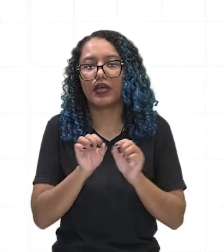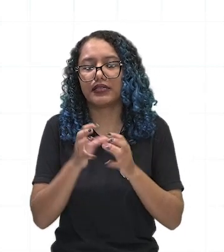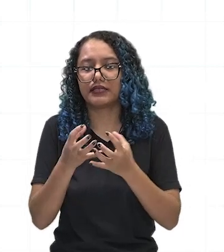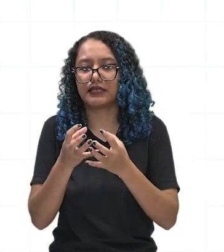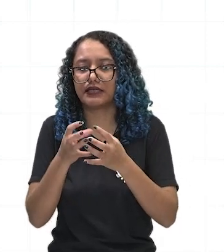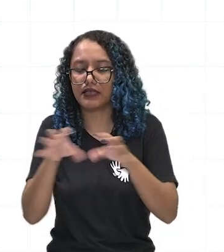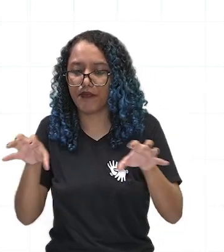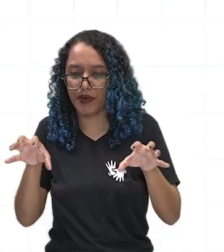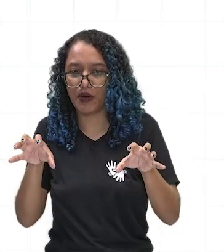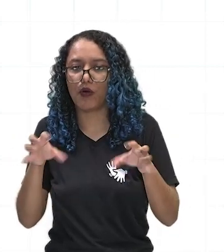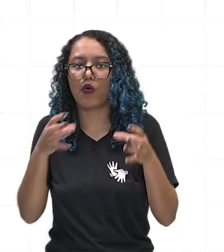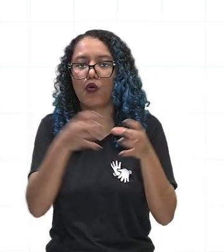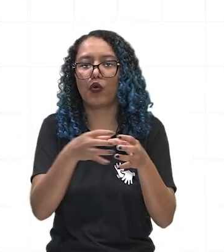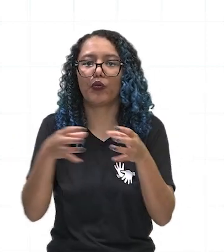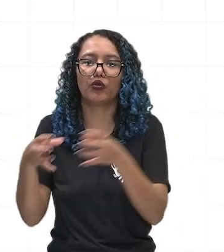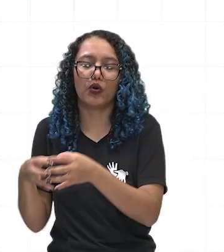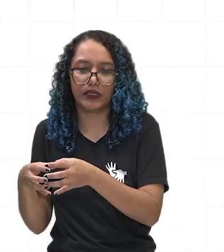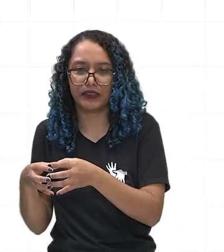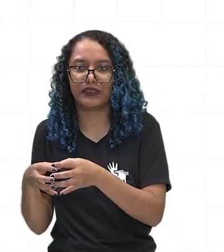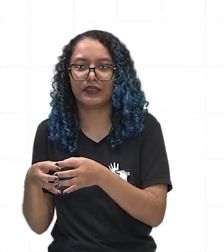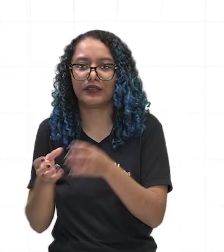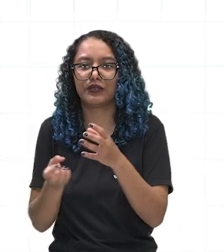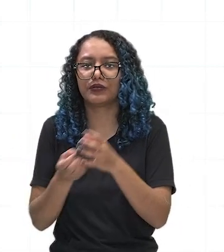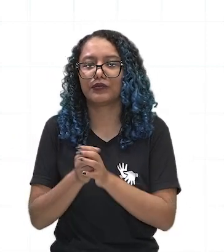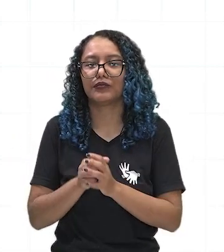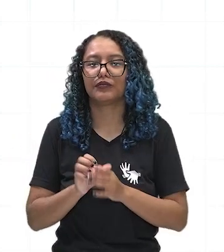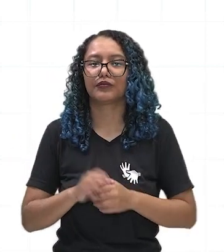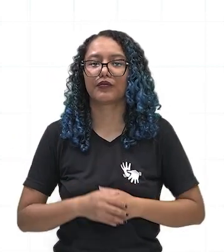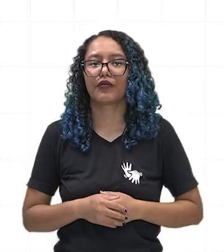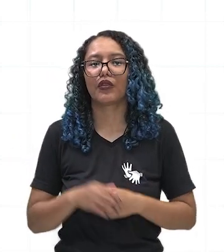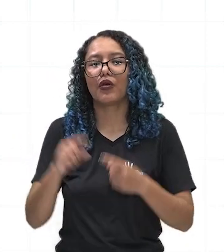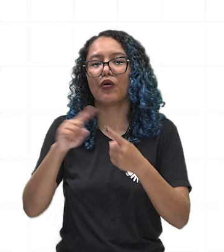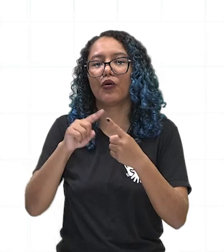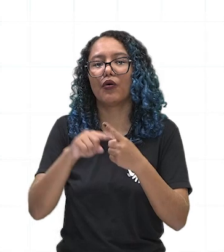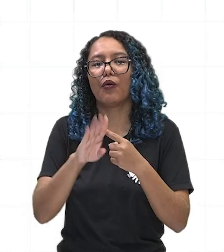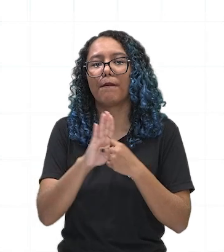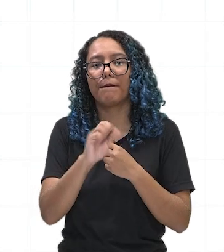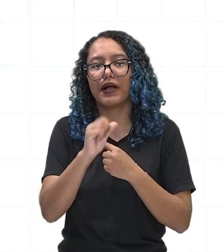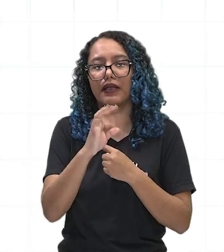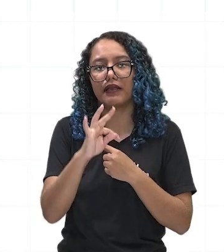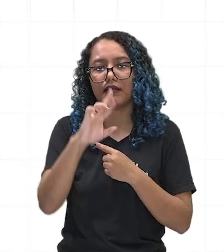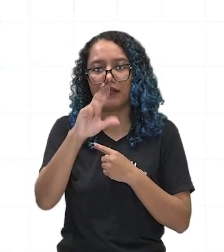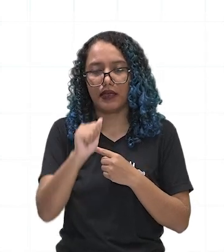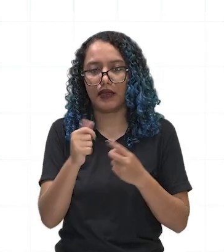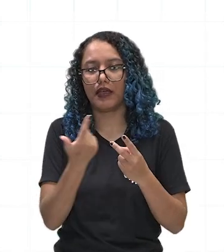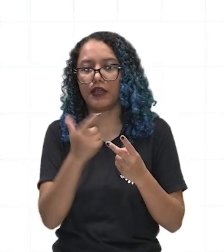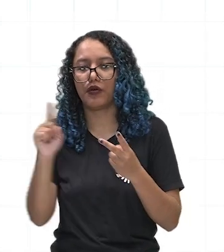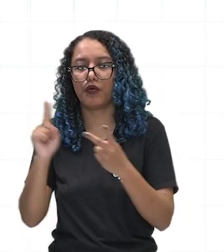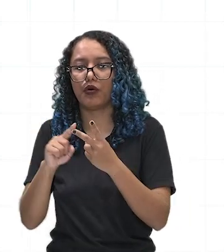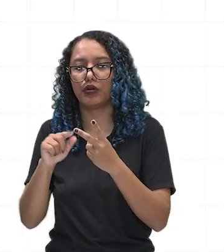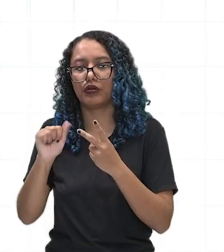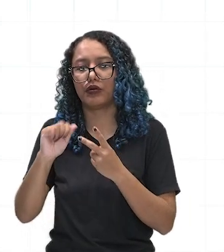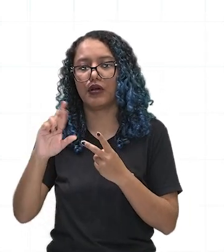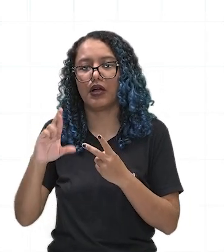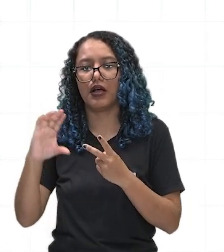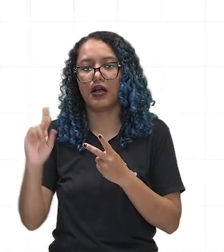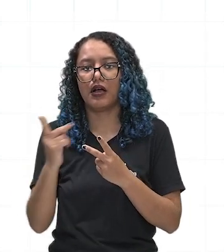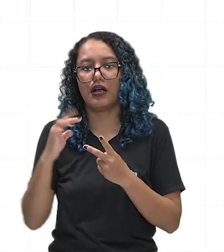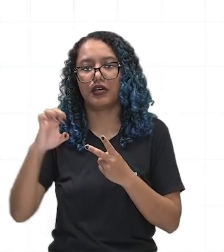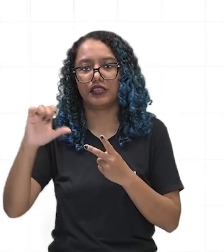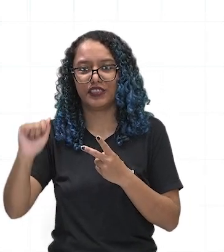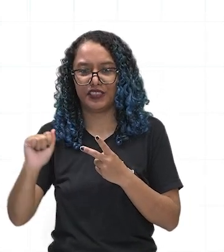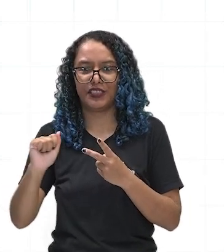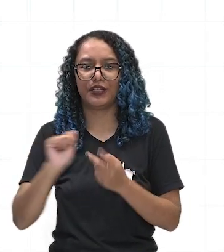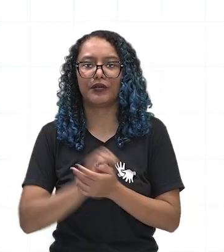a extinção do reino Bactéria e a criação do reino Archaea. A classificação em 3 domínios é a